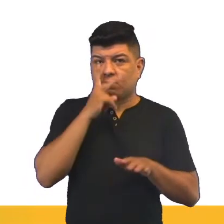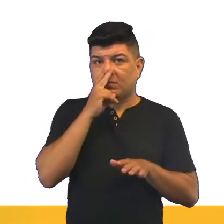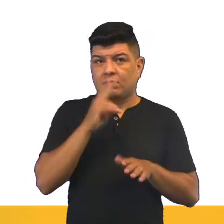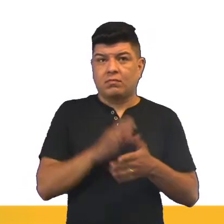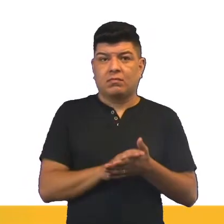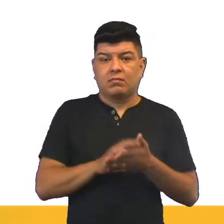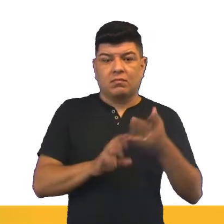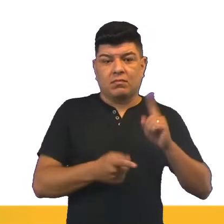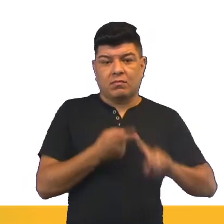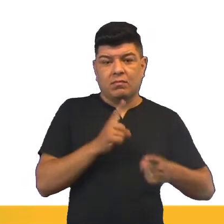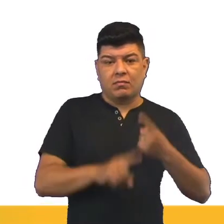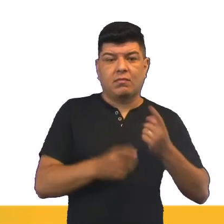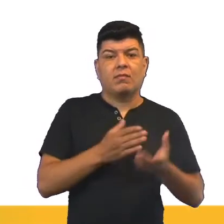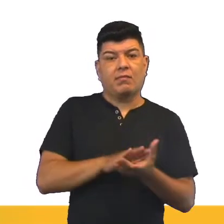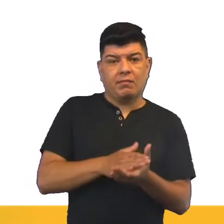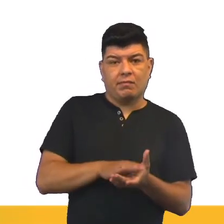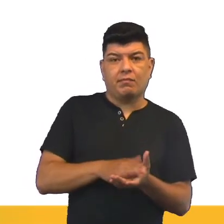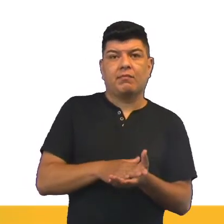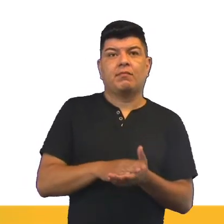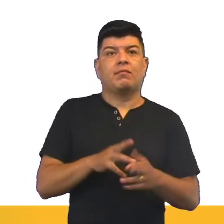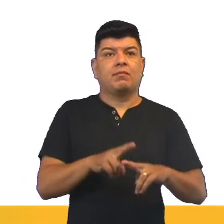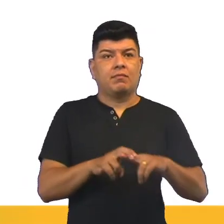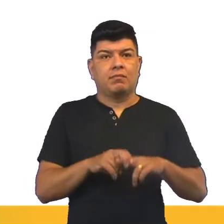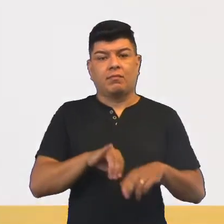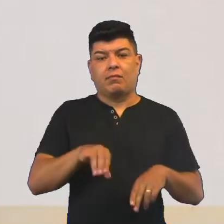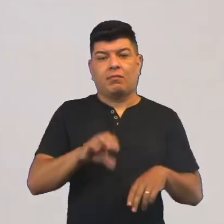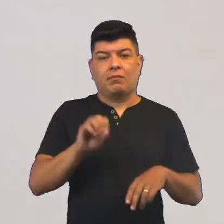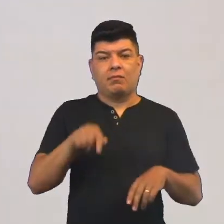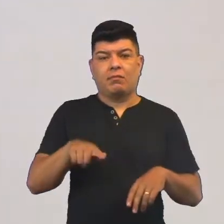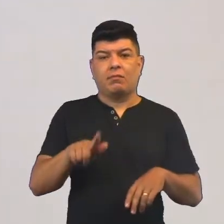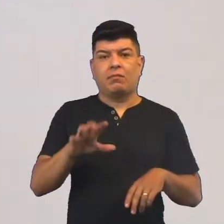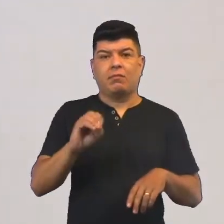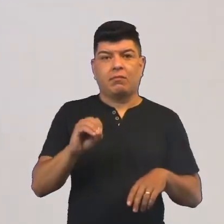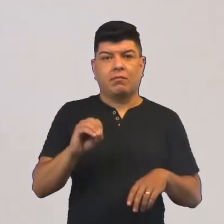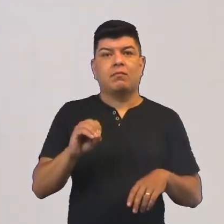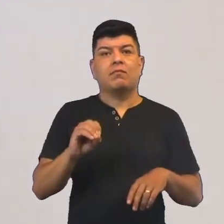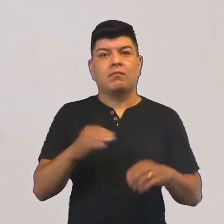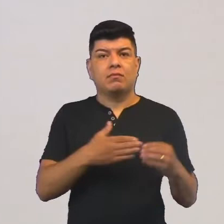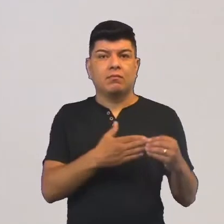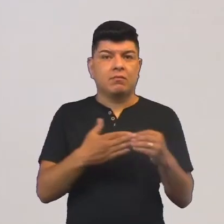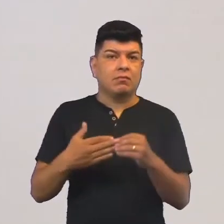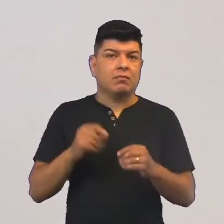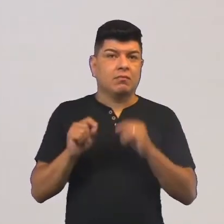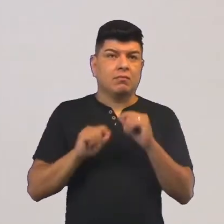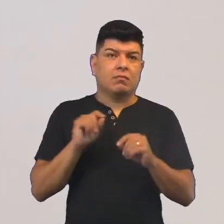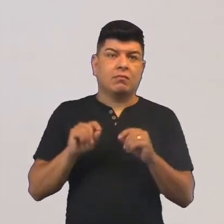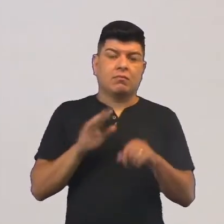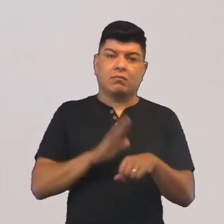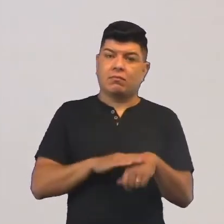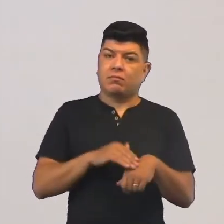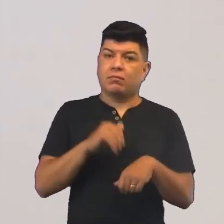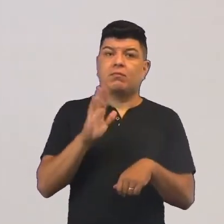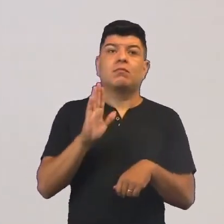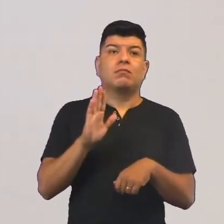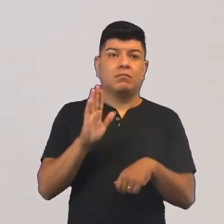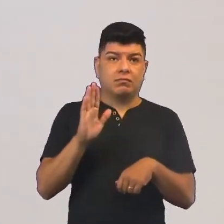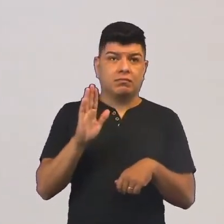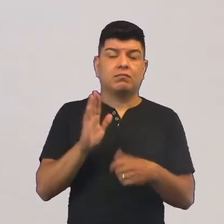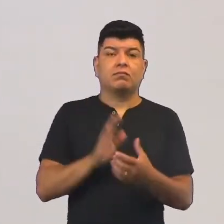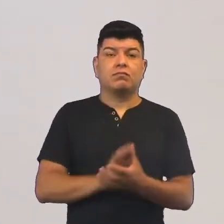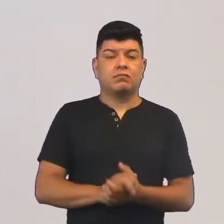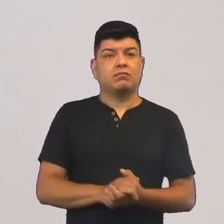considerada uma variante do samba, né? Então o jongo aí ele já traz em si uma mais, digamos